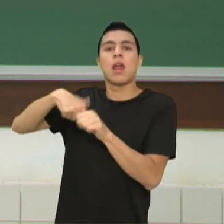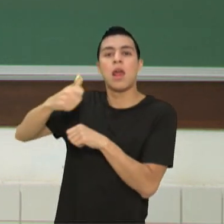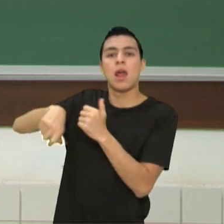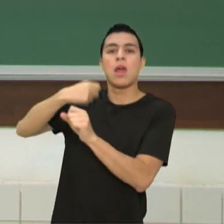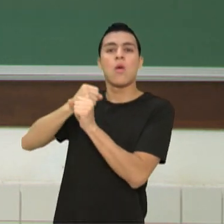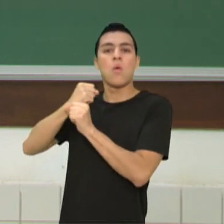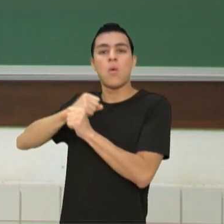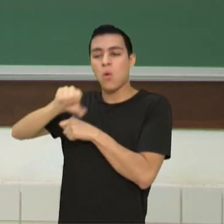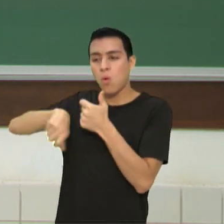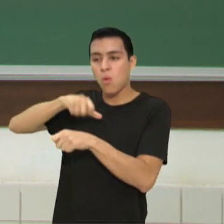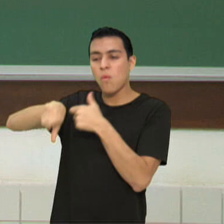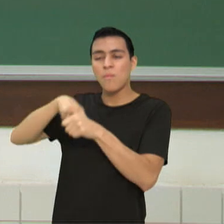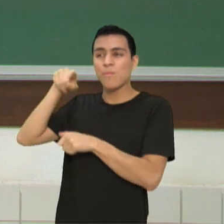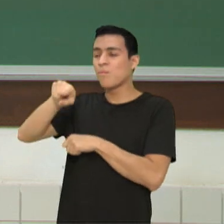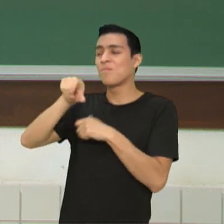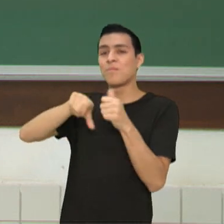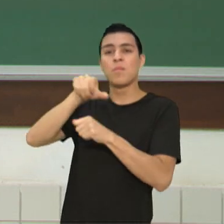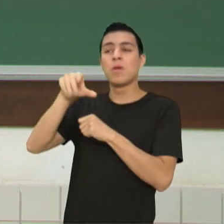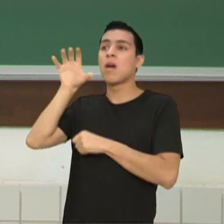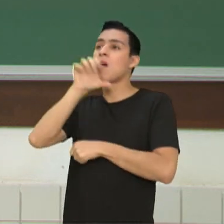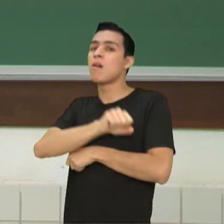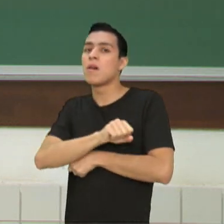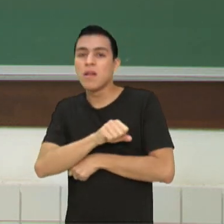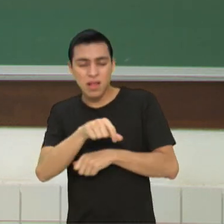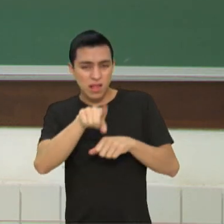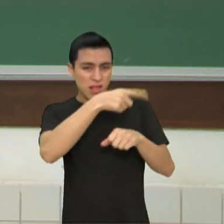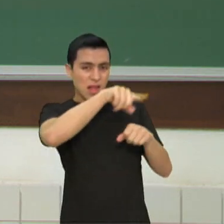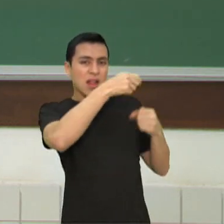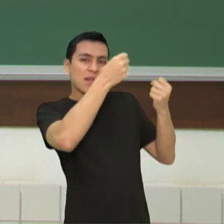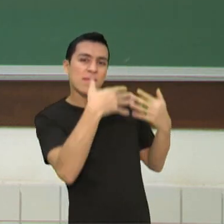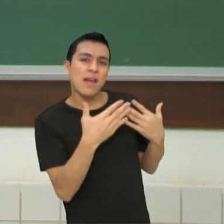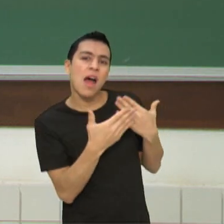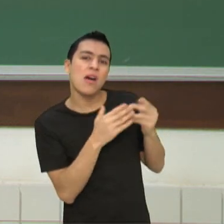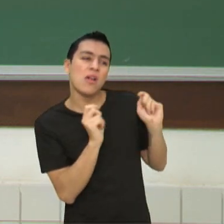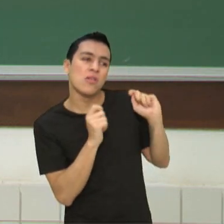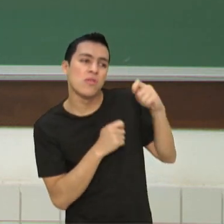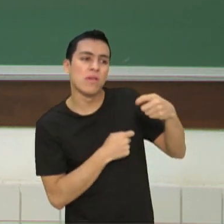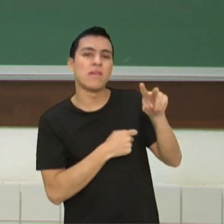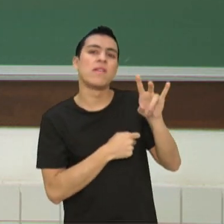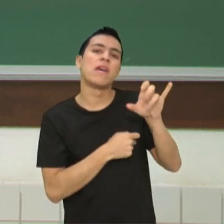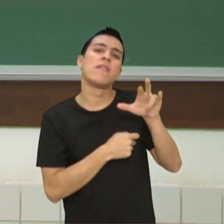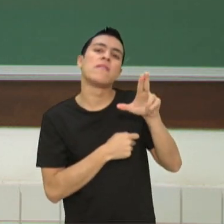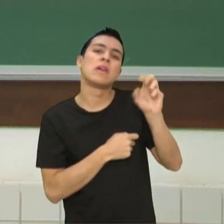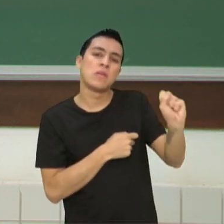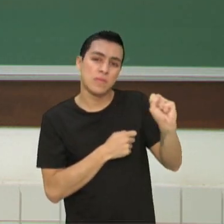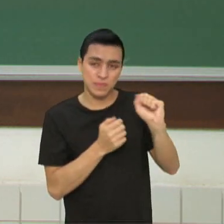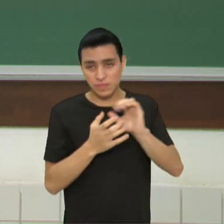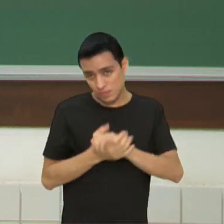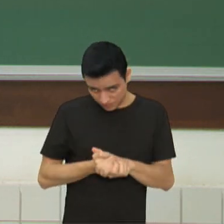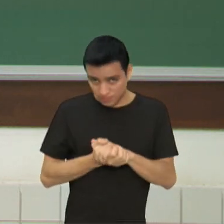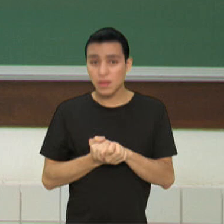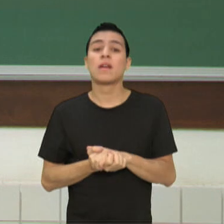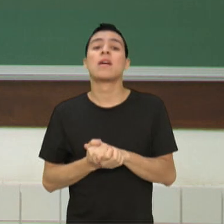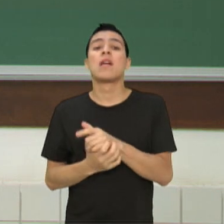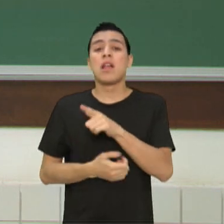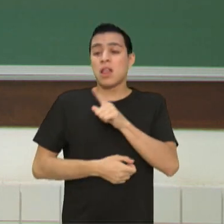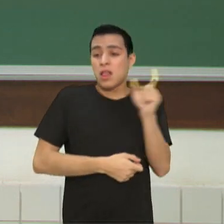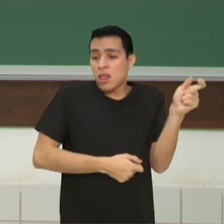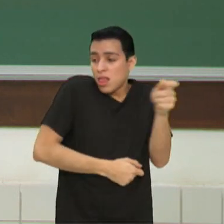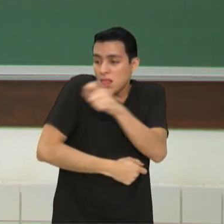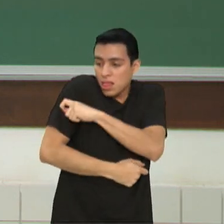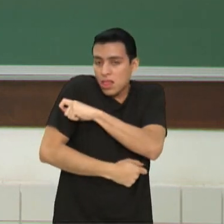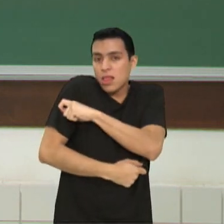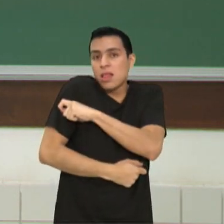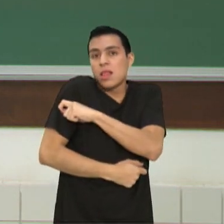anualmente. Ela tem uma taxa de mutação muito rápida. Falei isso na aula de vírus. Aí, pessoal, a gente recebe vacina contra